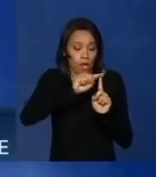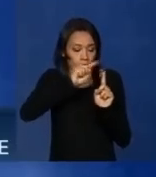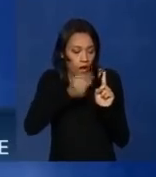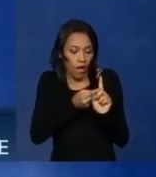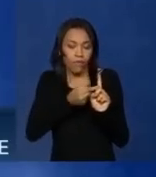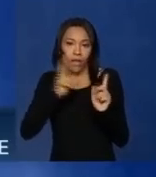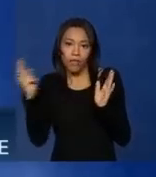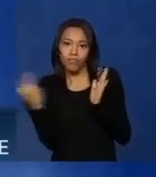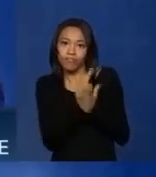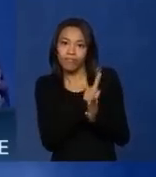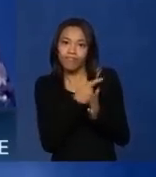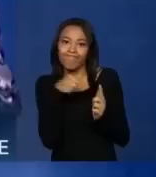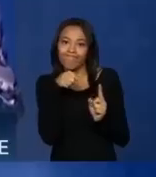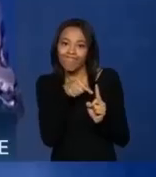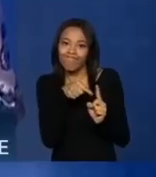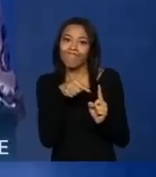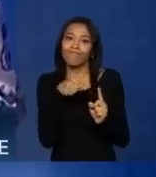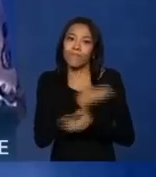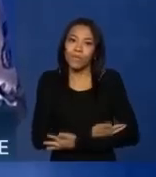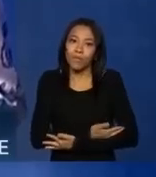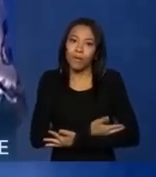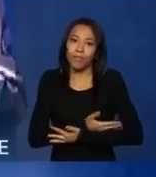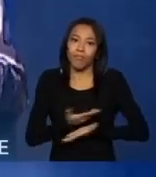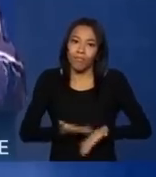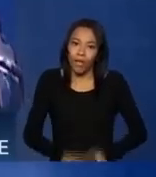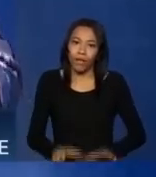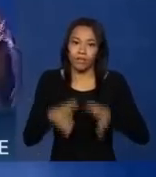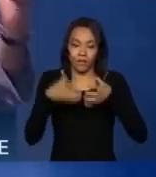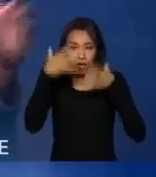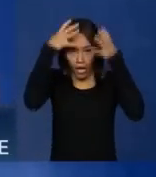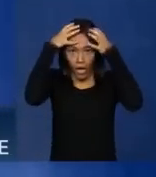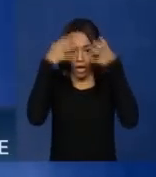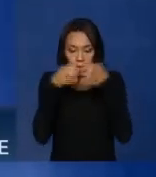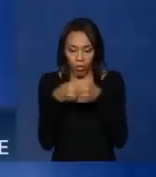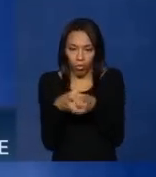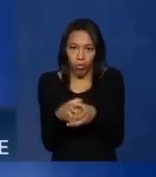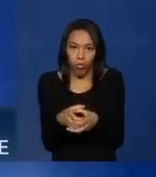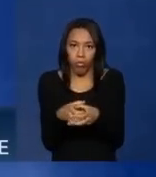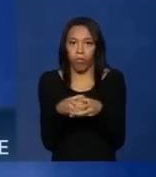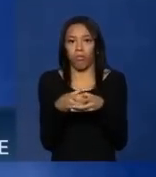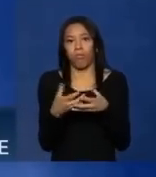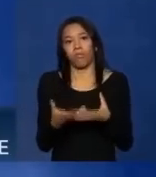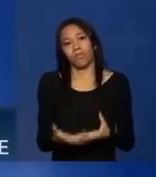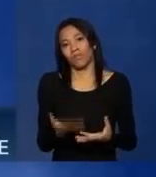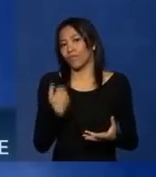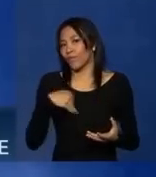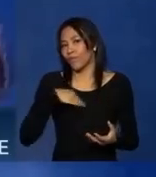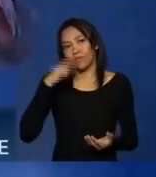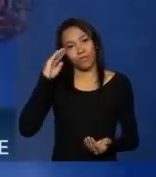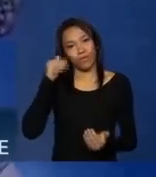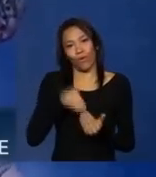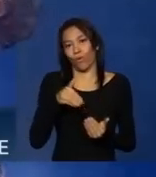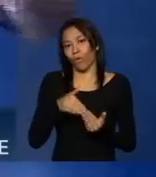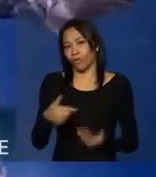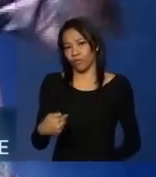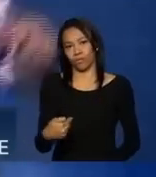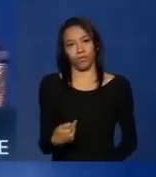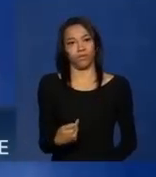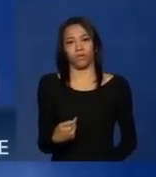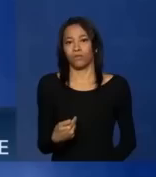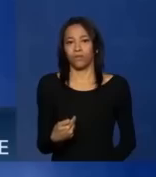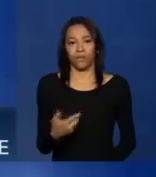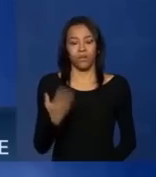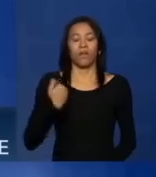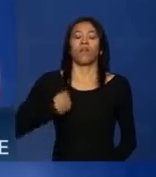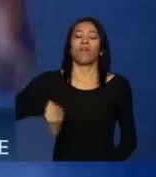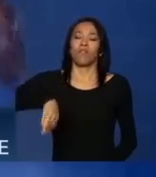recém-nascidos. E isso é algo que nós não podemos compactuar. Nós vamos usar